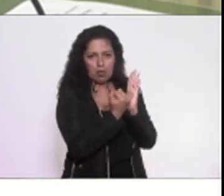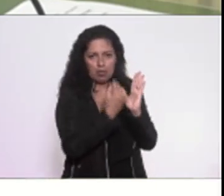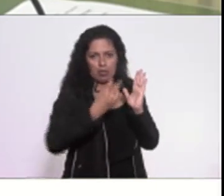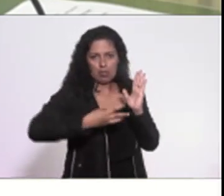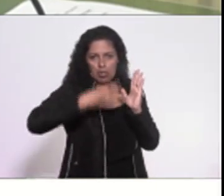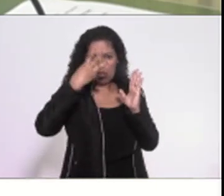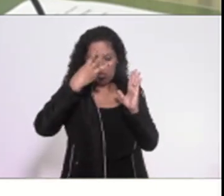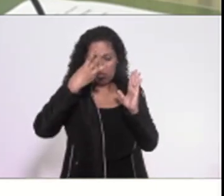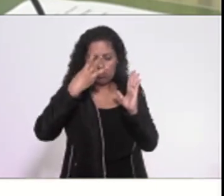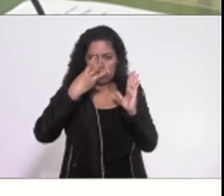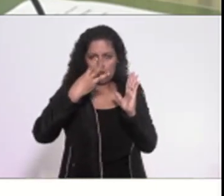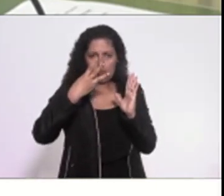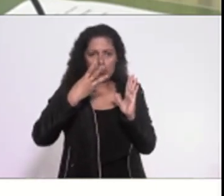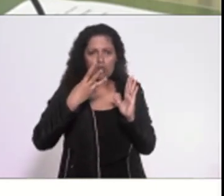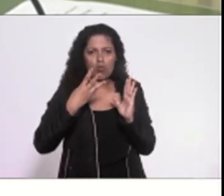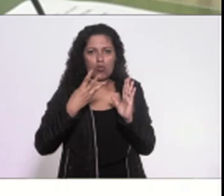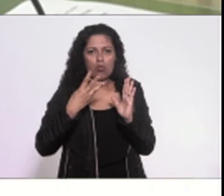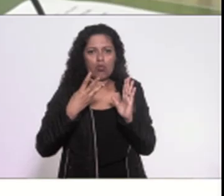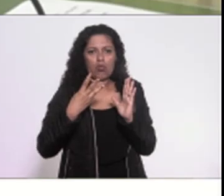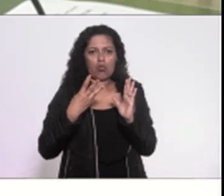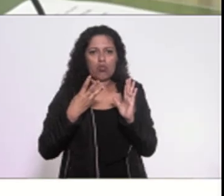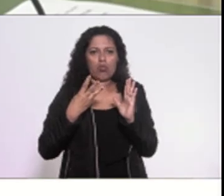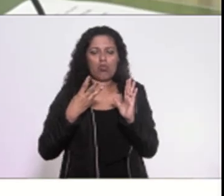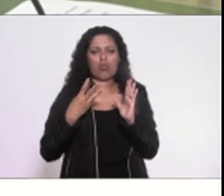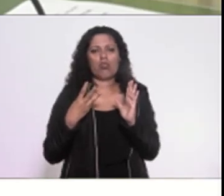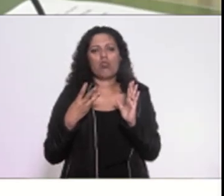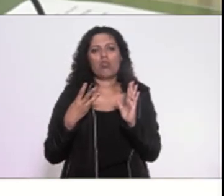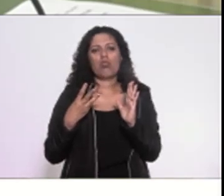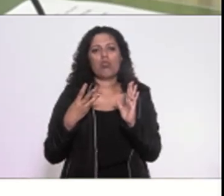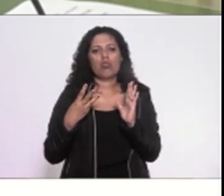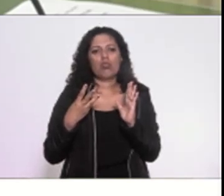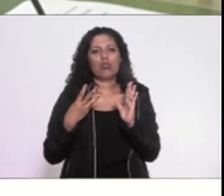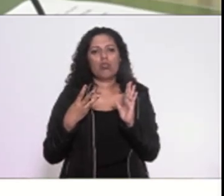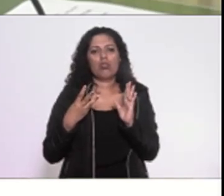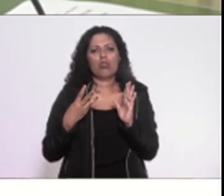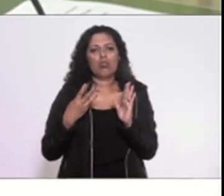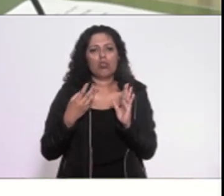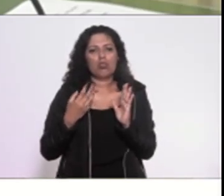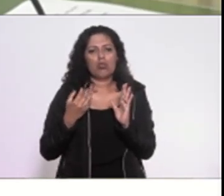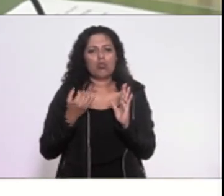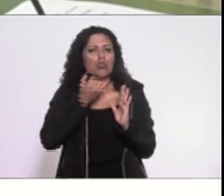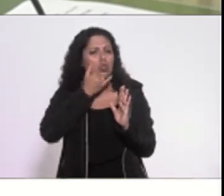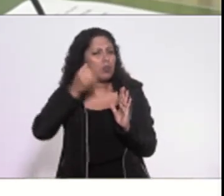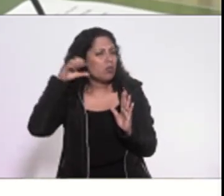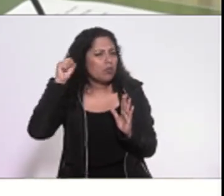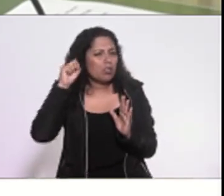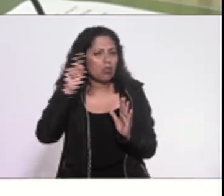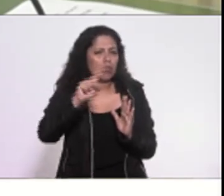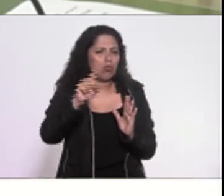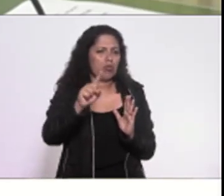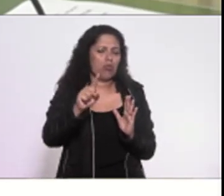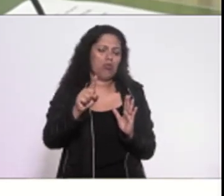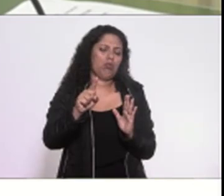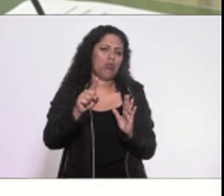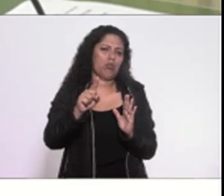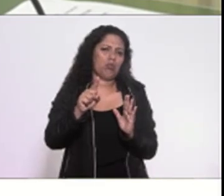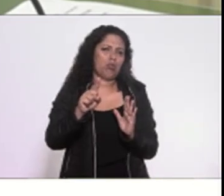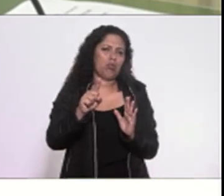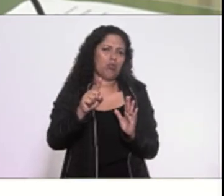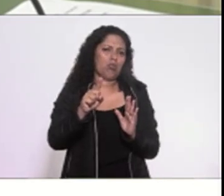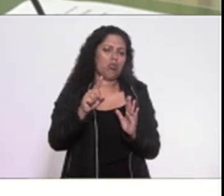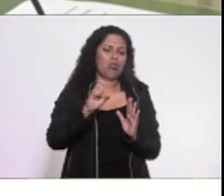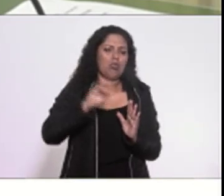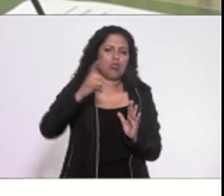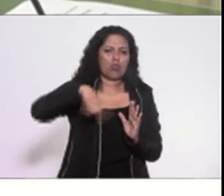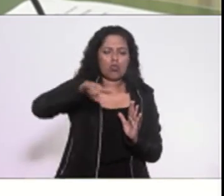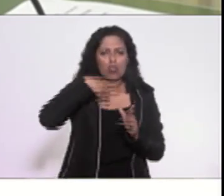aqui. Se não for com cargo, a gente monta com a sociedade. E que nós poderíamos, já que fala sobre